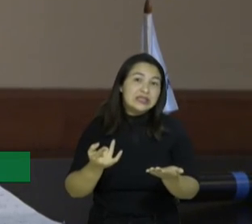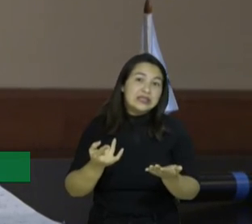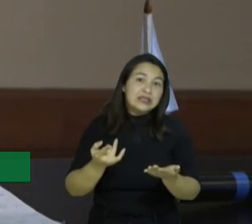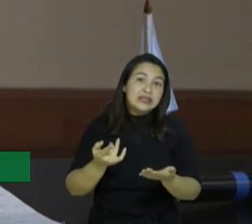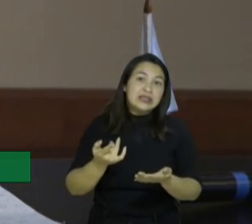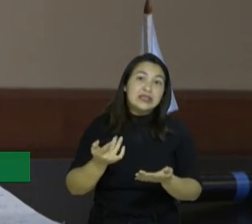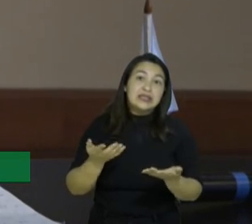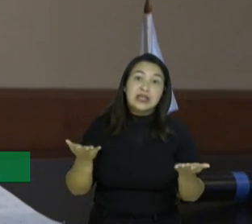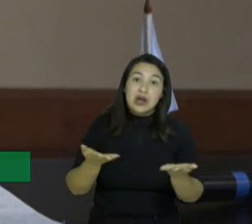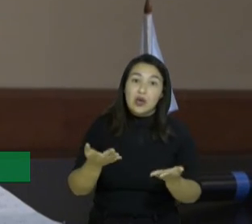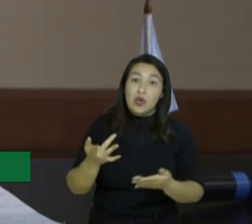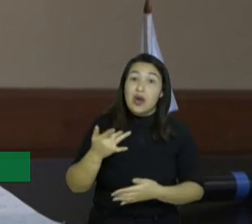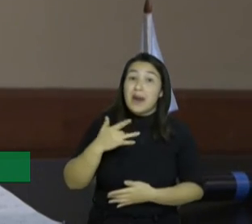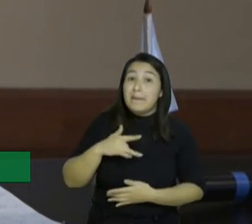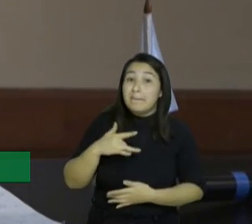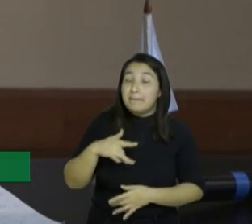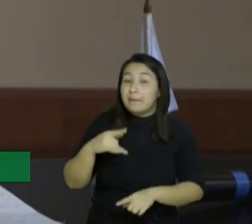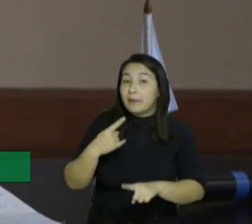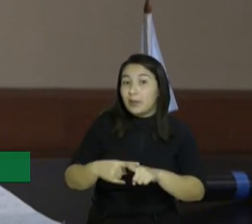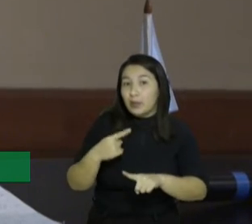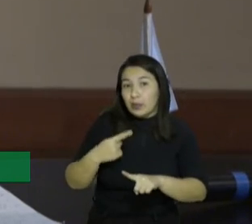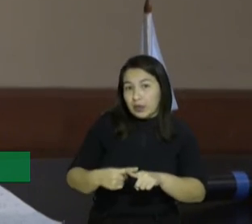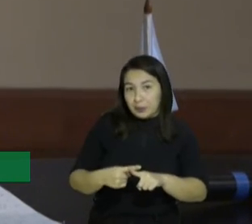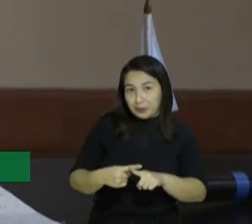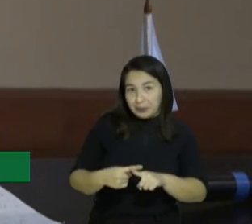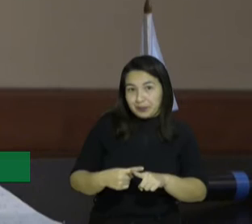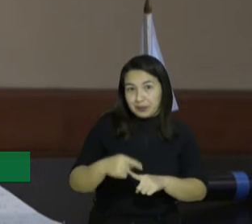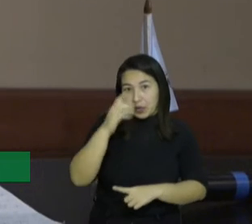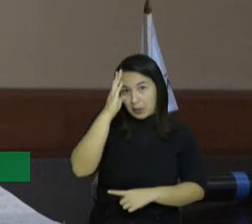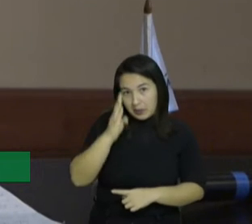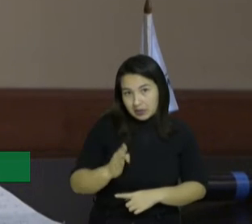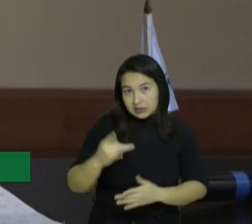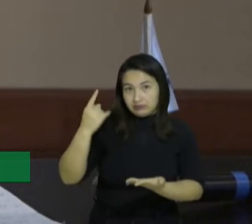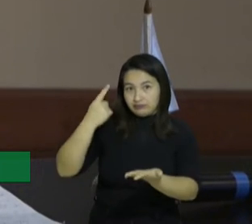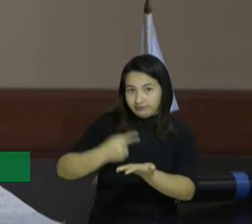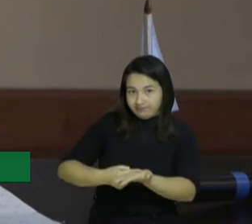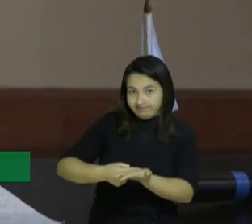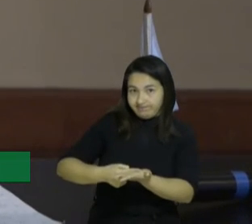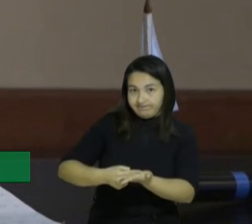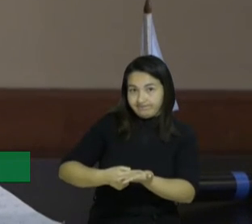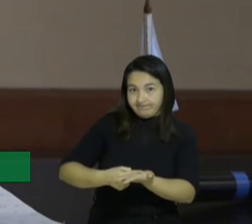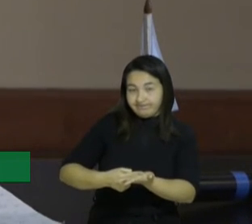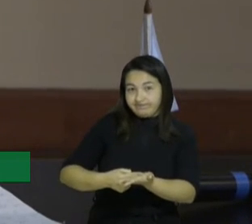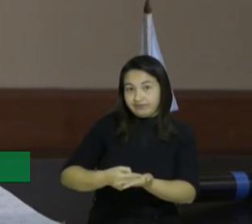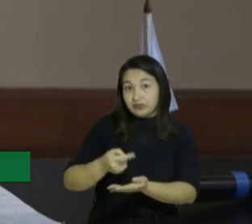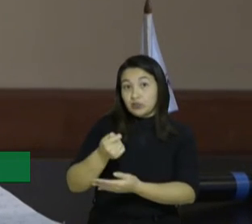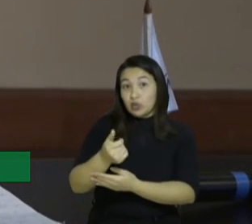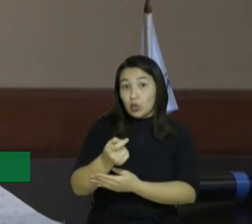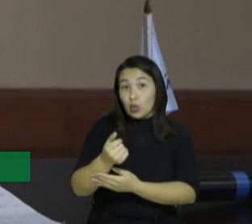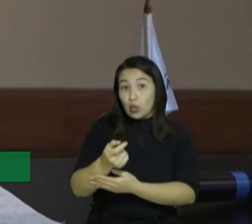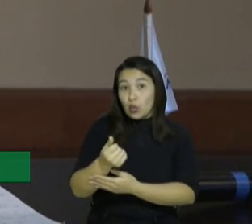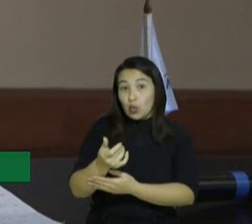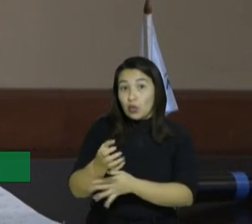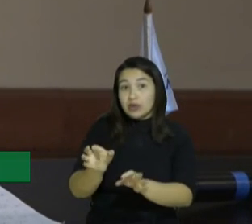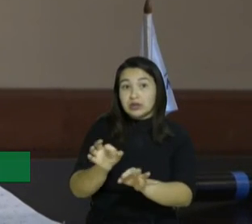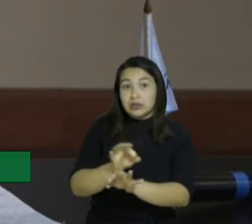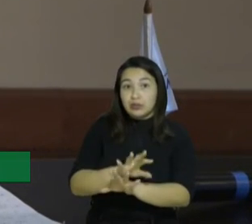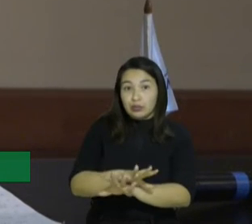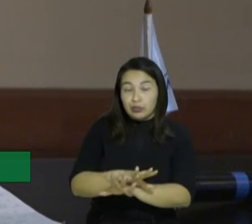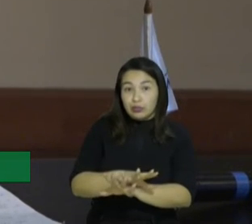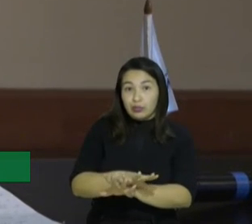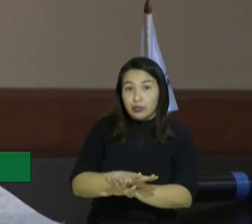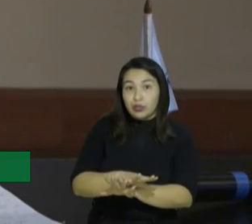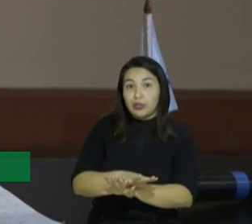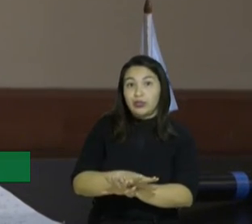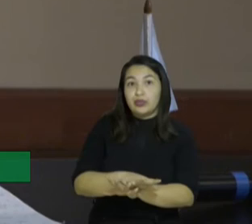mesmo o que é uma pena sabe por quê Porque o Brasil firmou também um acordo que já tá praticamente pronto com a associação europeia de livre